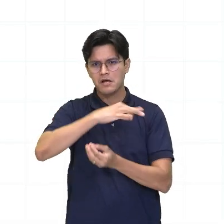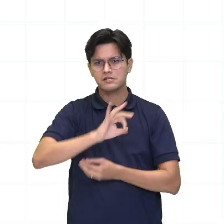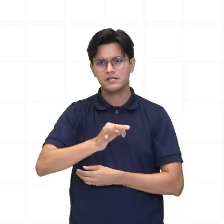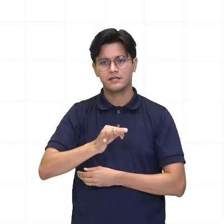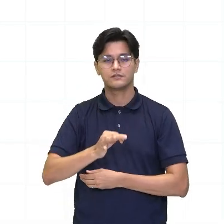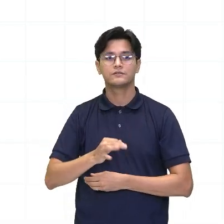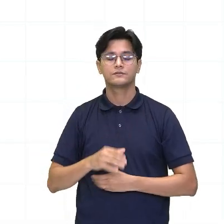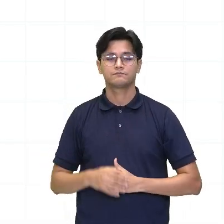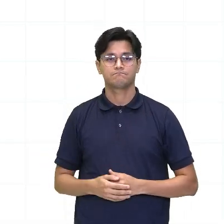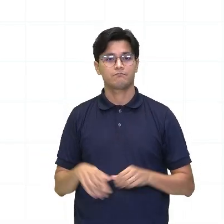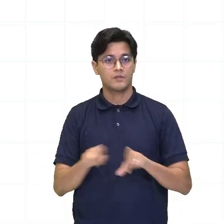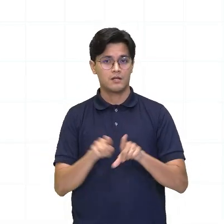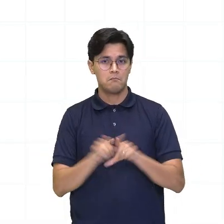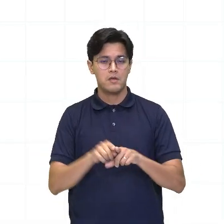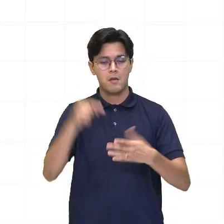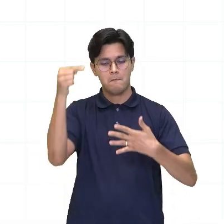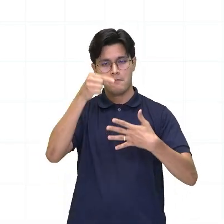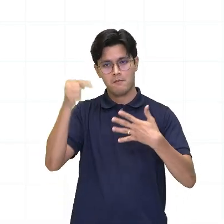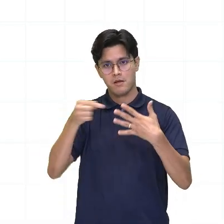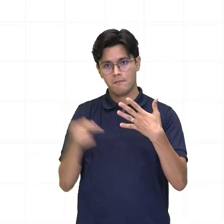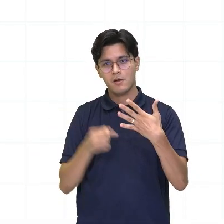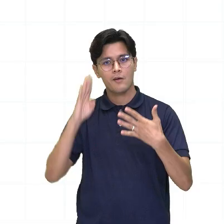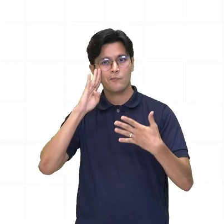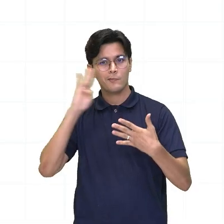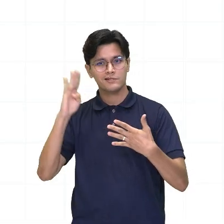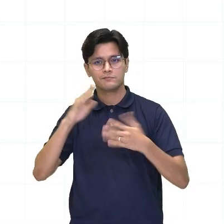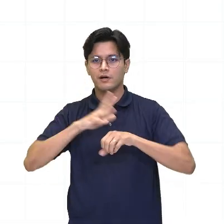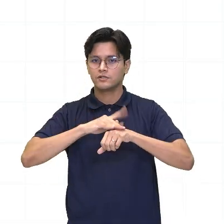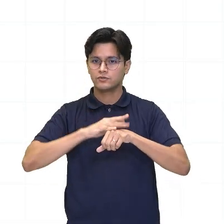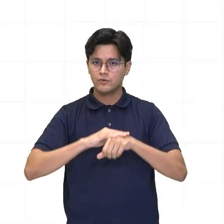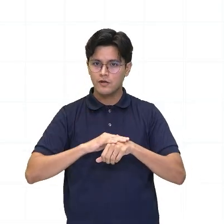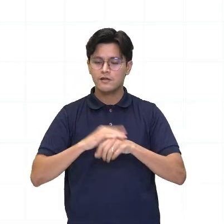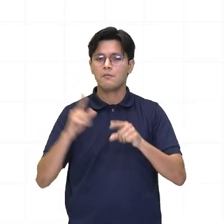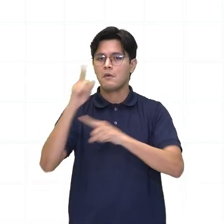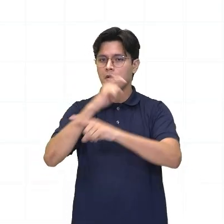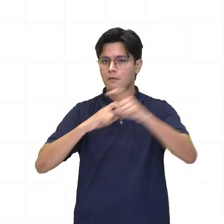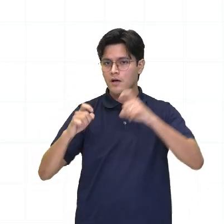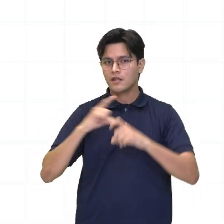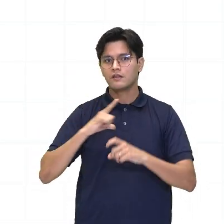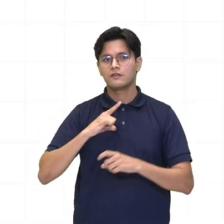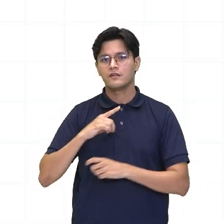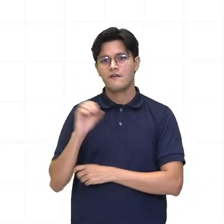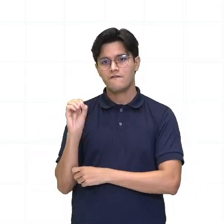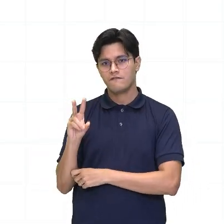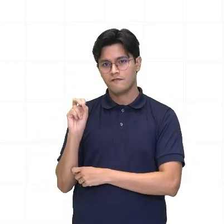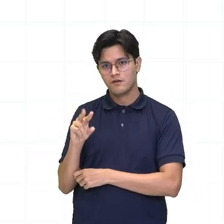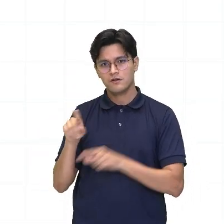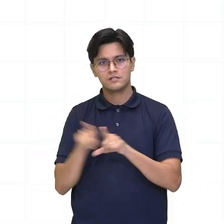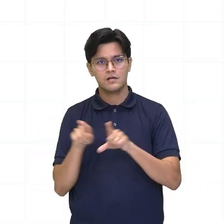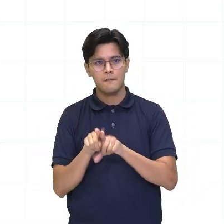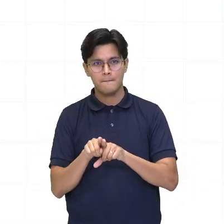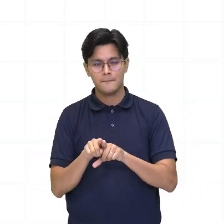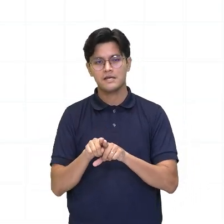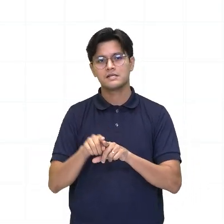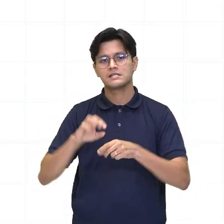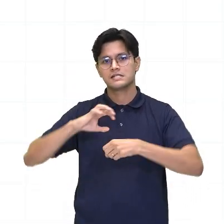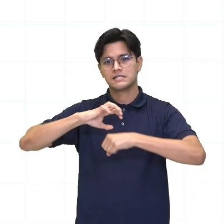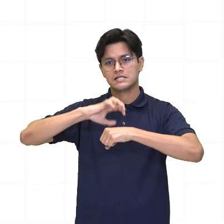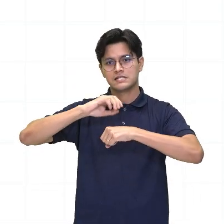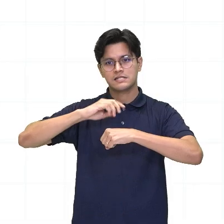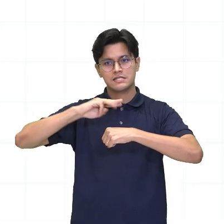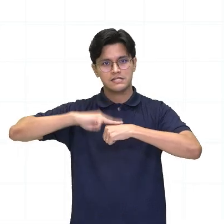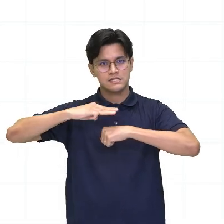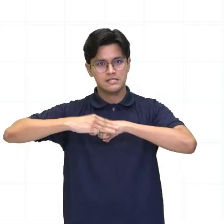infecto-contagiosas. Aquelas que são causadas por vírus, nós temos as viroses, o Zika, o Ebola, a cachumba, o